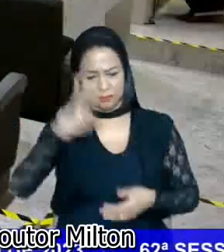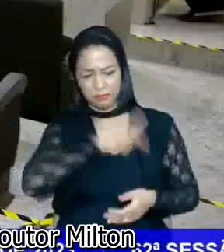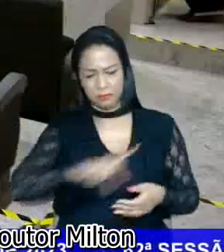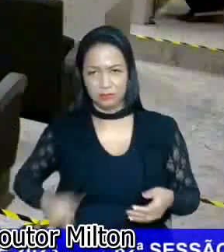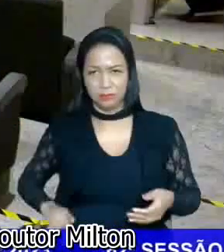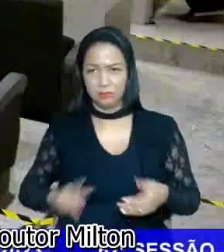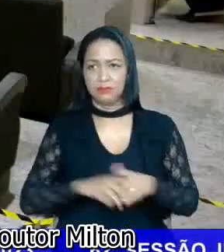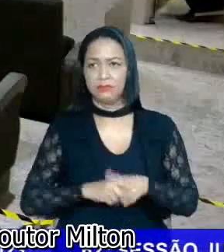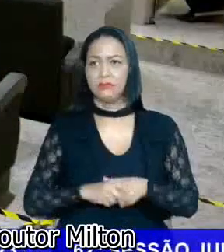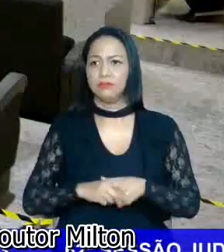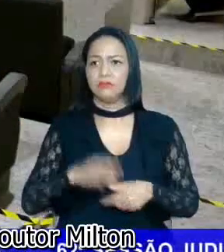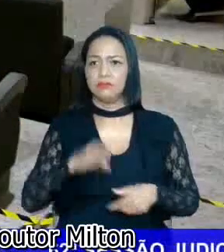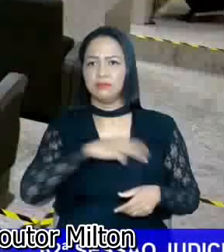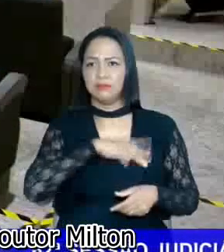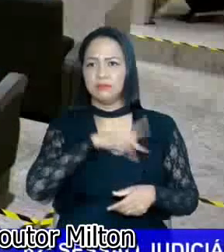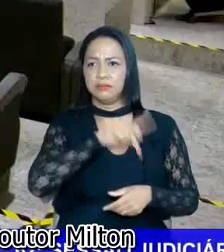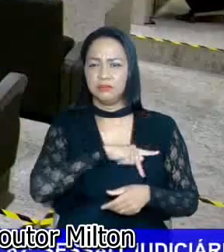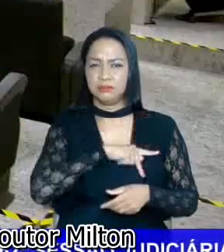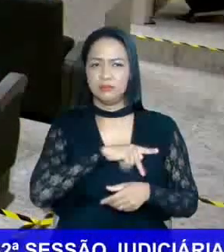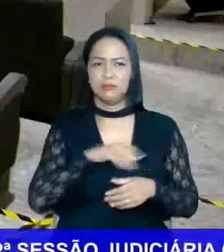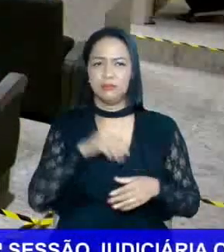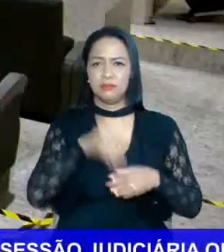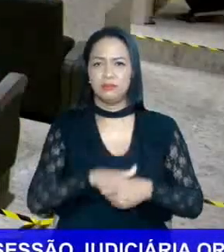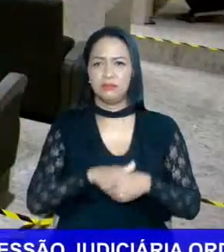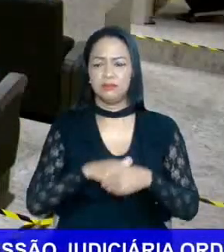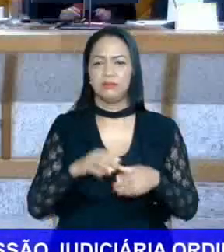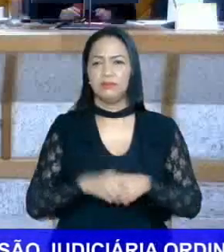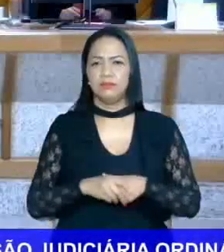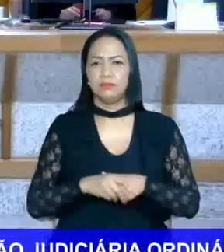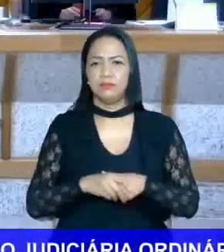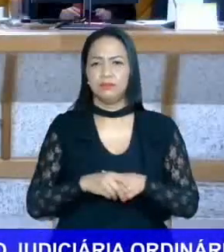relatório. Imagem ampla Ministério do Público plenário. Eleitoral, doutor Newton.